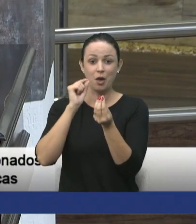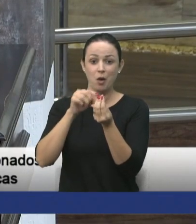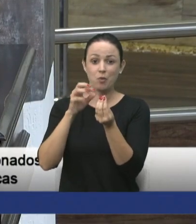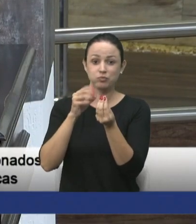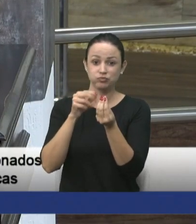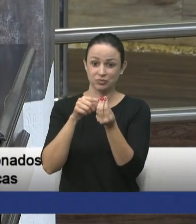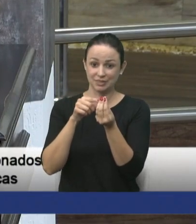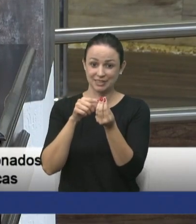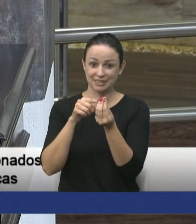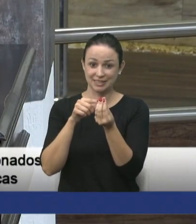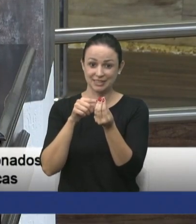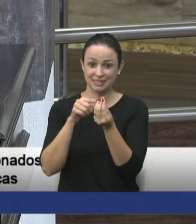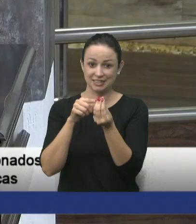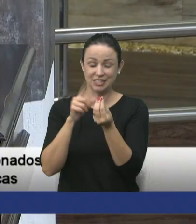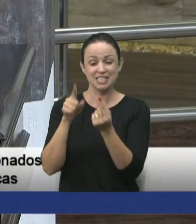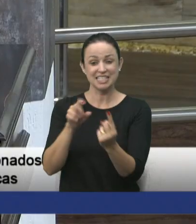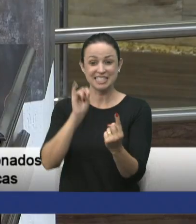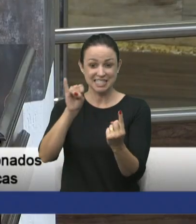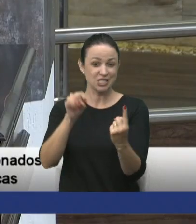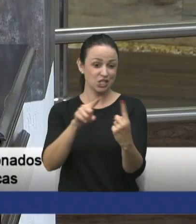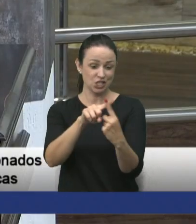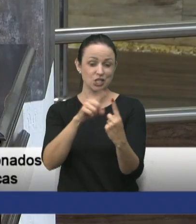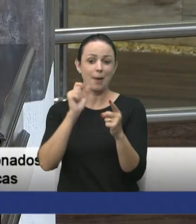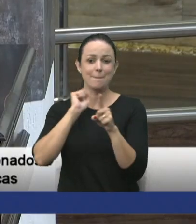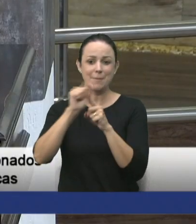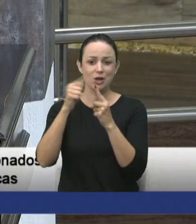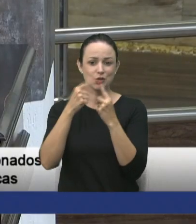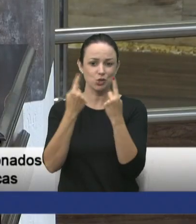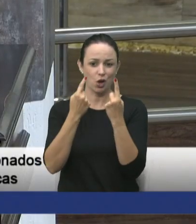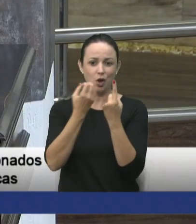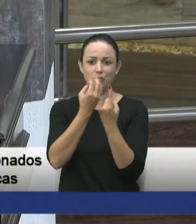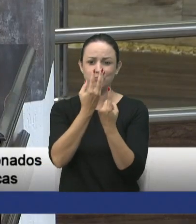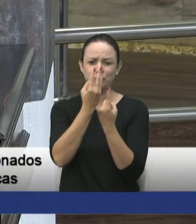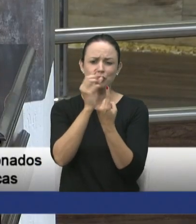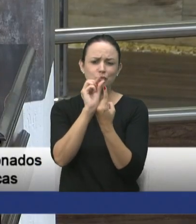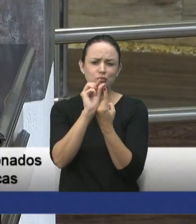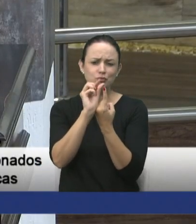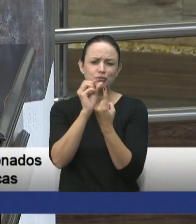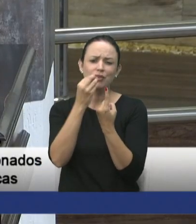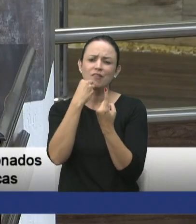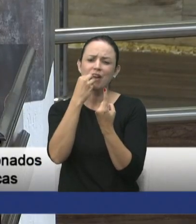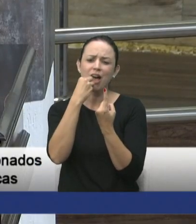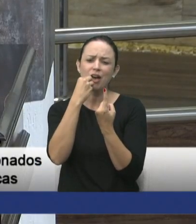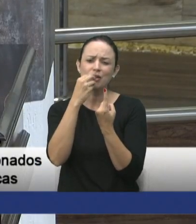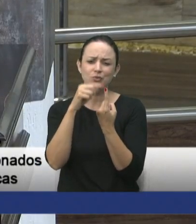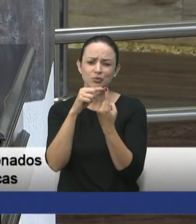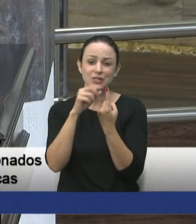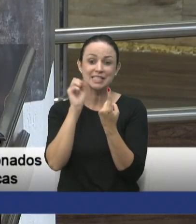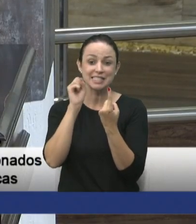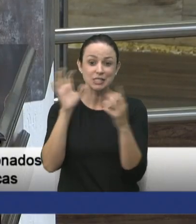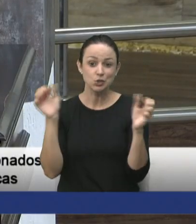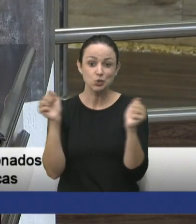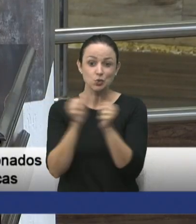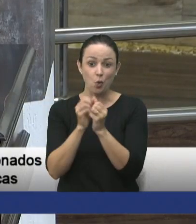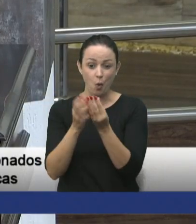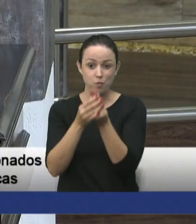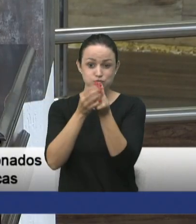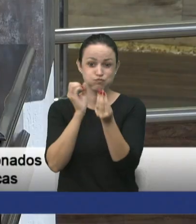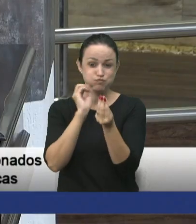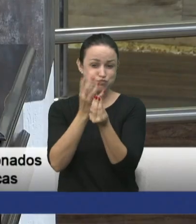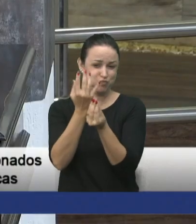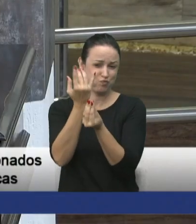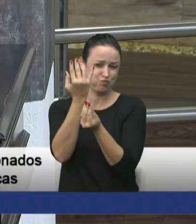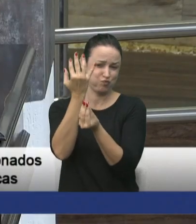se ele for sozinho, a luminosidade dele é pequena, mas se ele estiver junto, ele é muito maior, mas